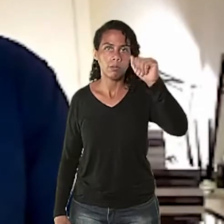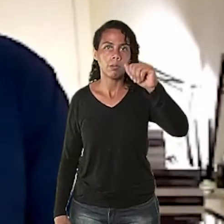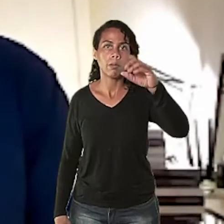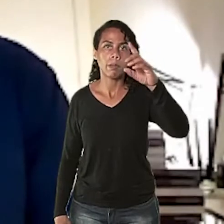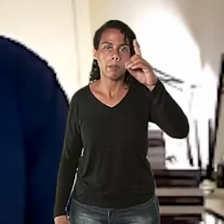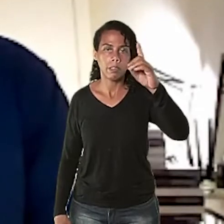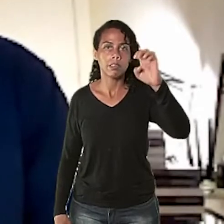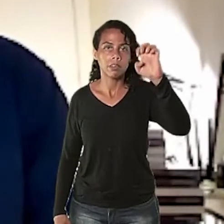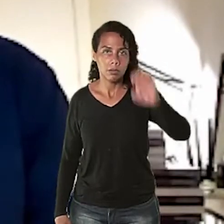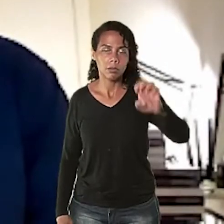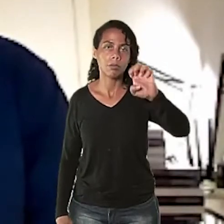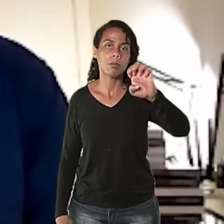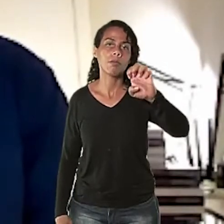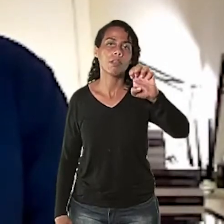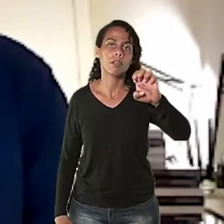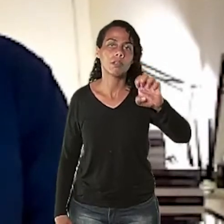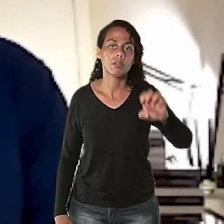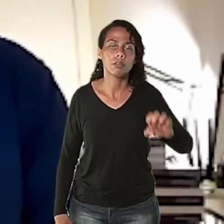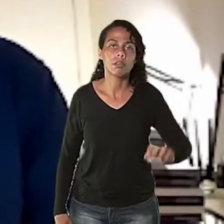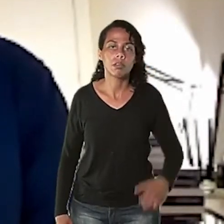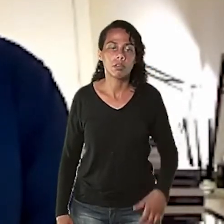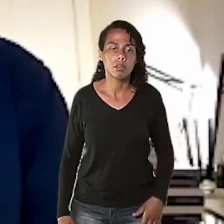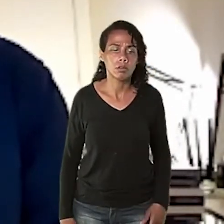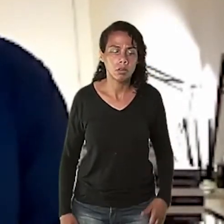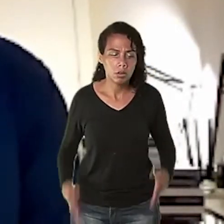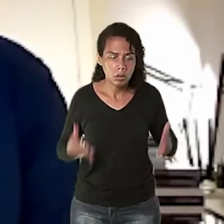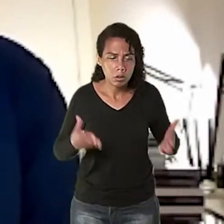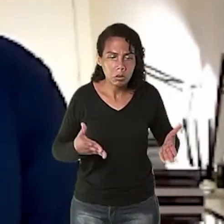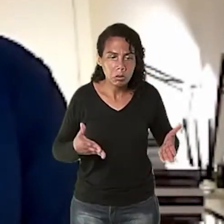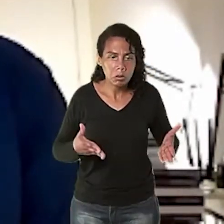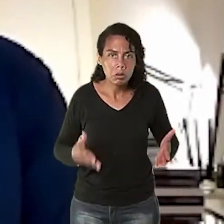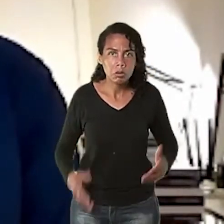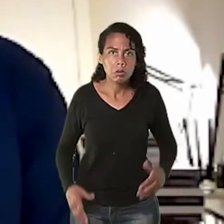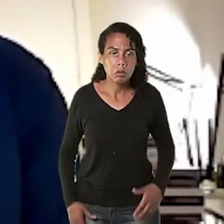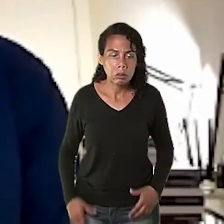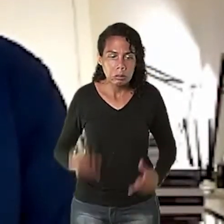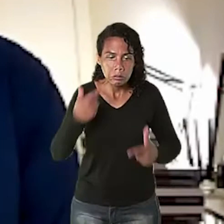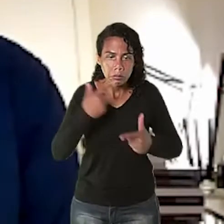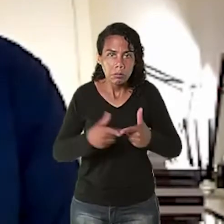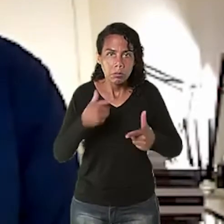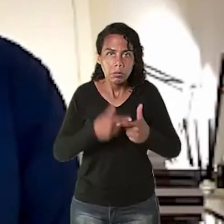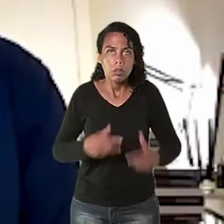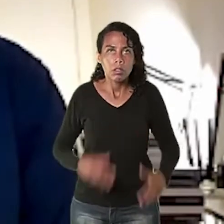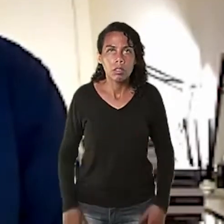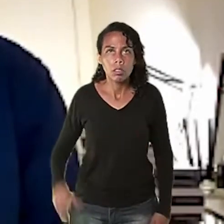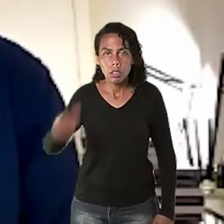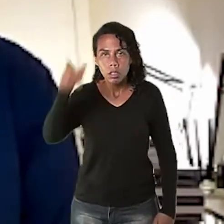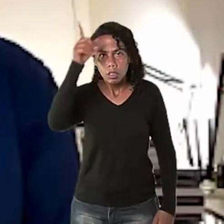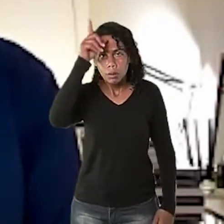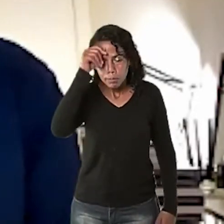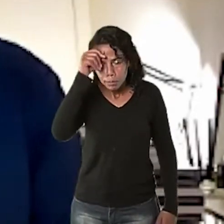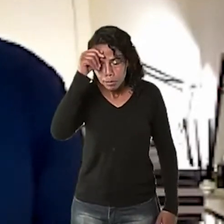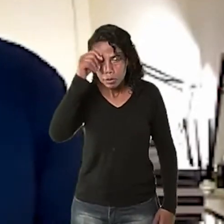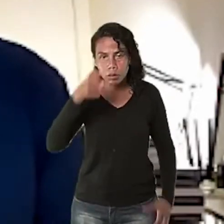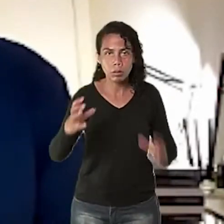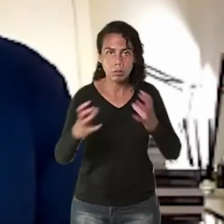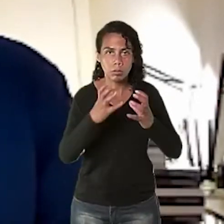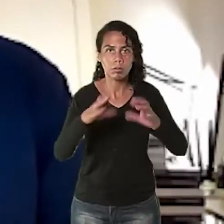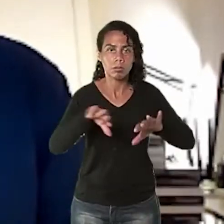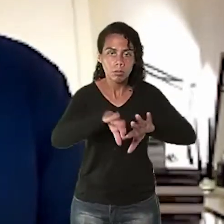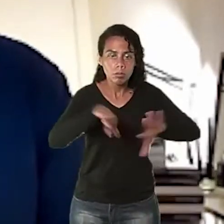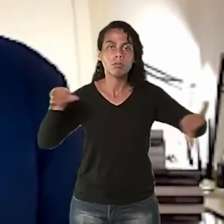em Macau, e essa é uma das ruas principais desse passado colonial, e é muito bonito. Então,